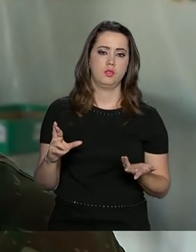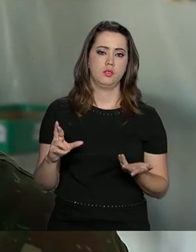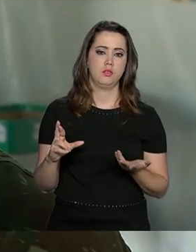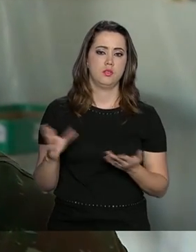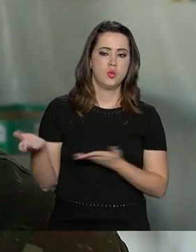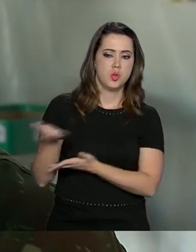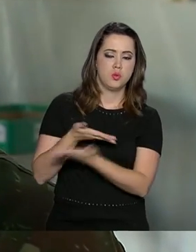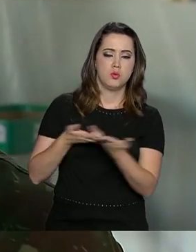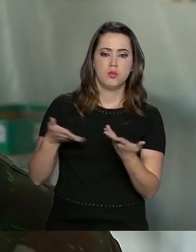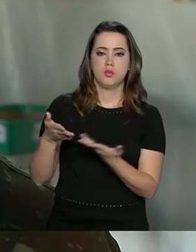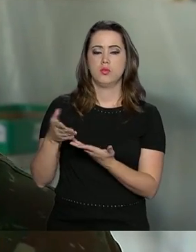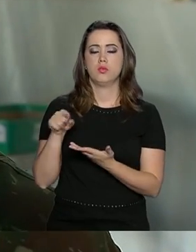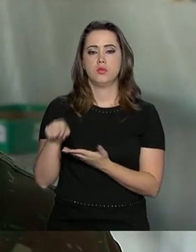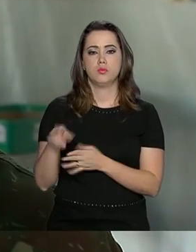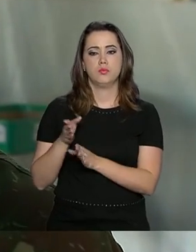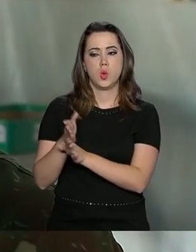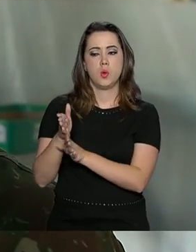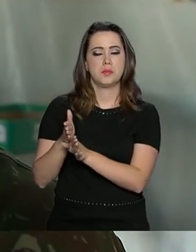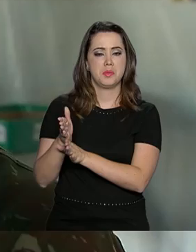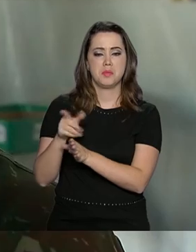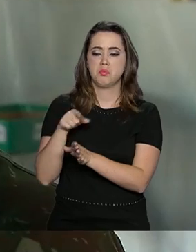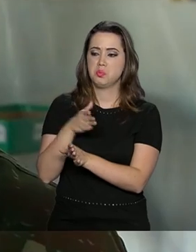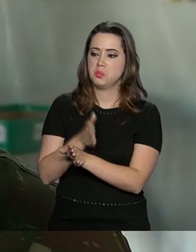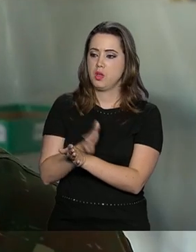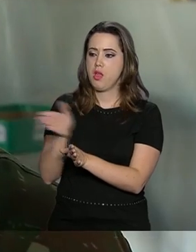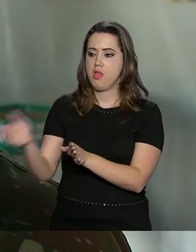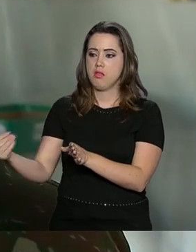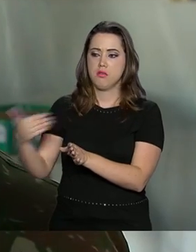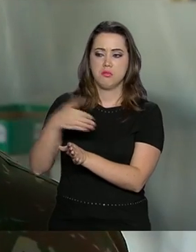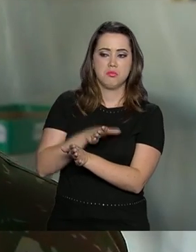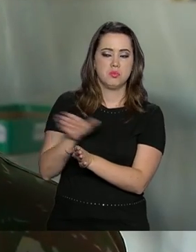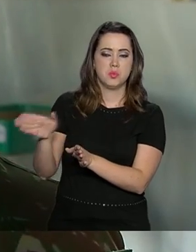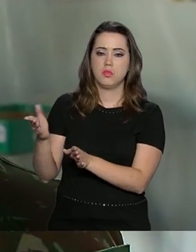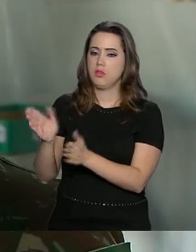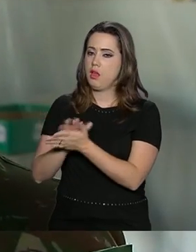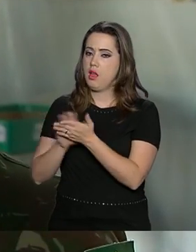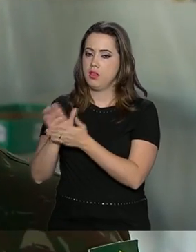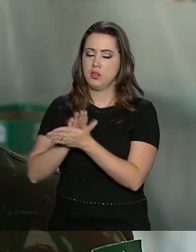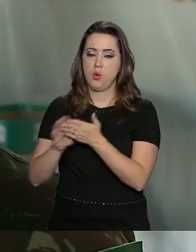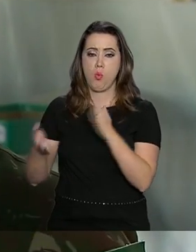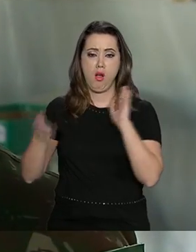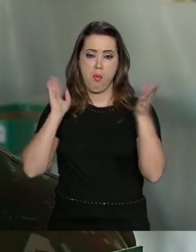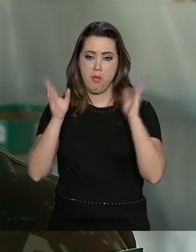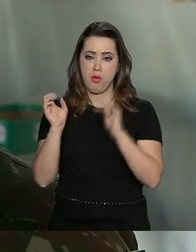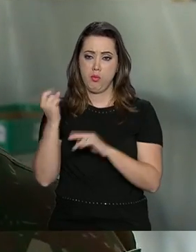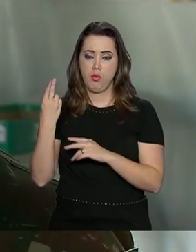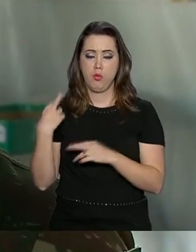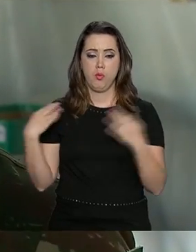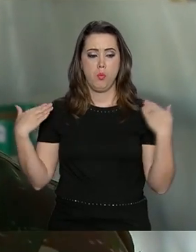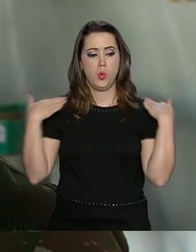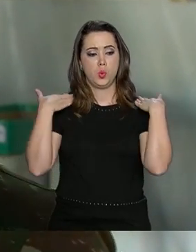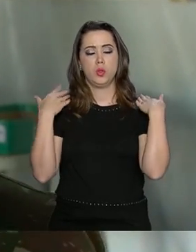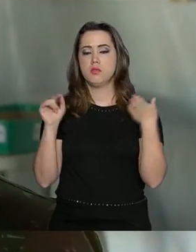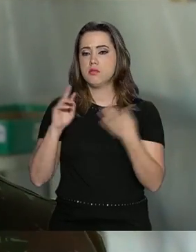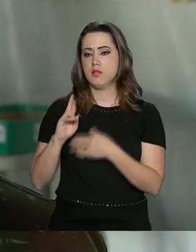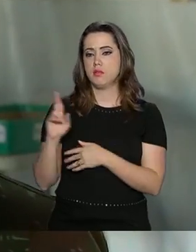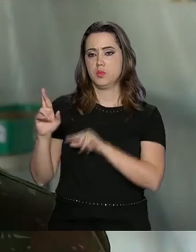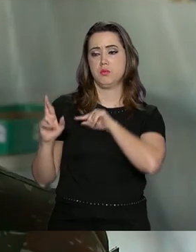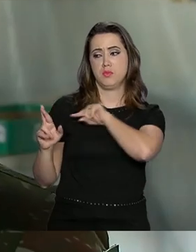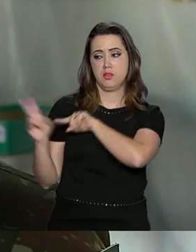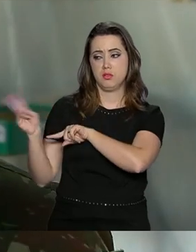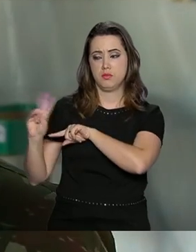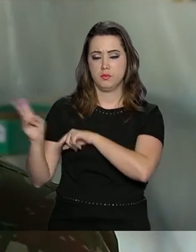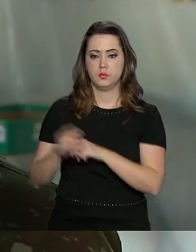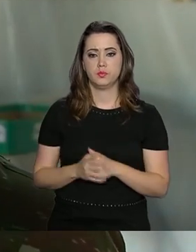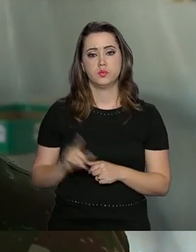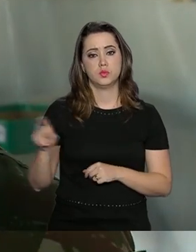não nos envolvemos com essa passagem, nem com o caminhão e nem com o motorista. Então, como o motorista, no caso, não conseguiu passar